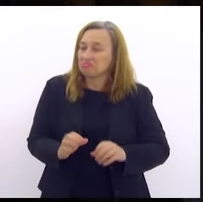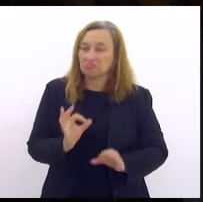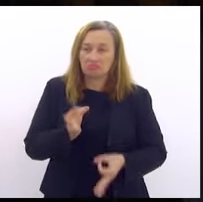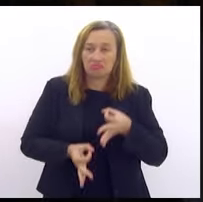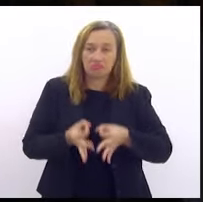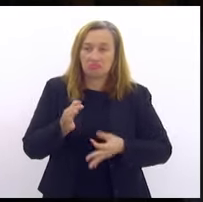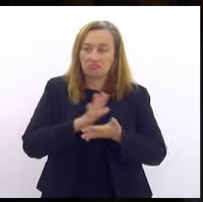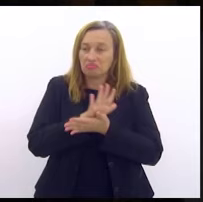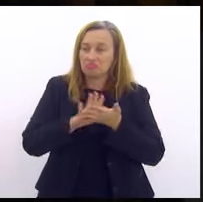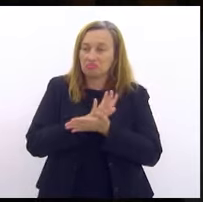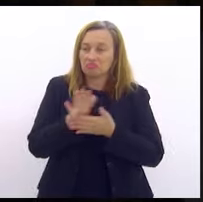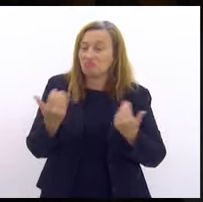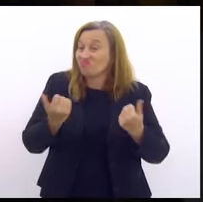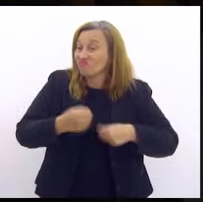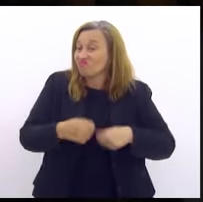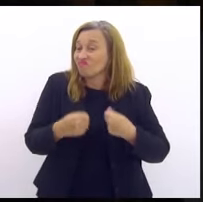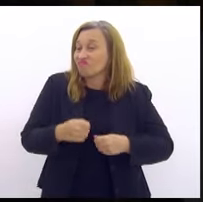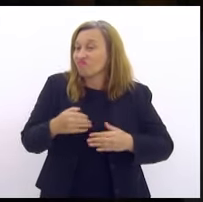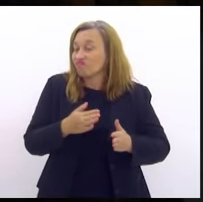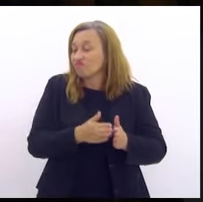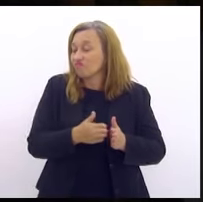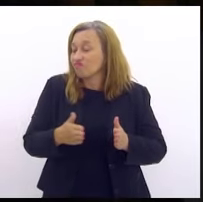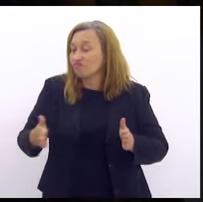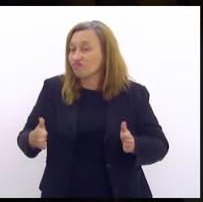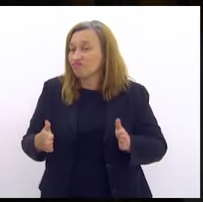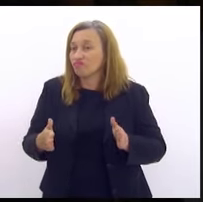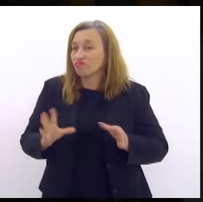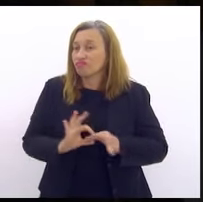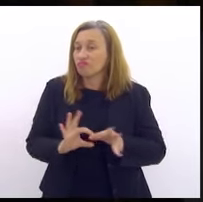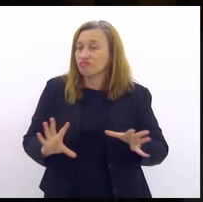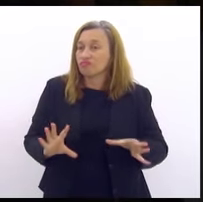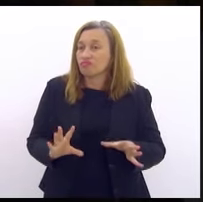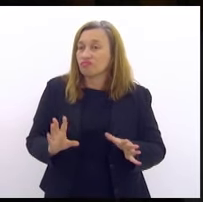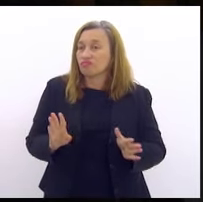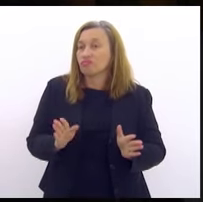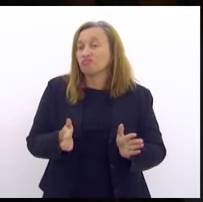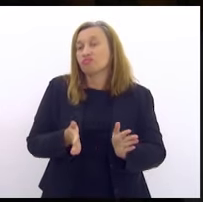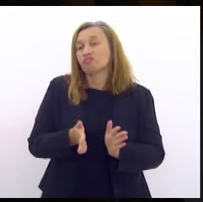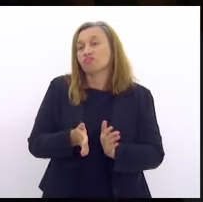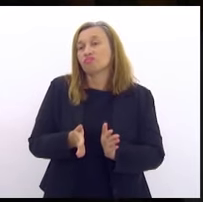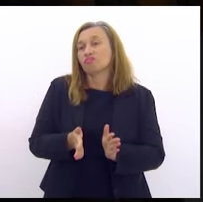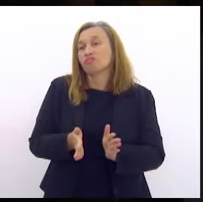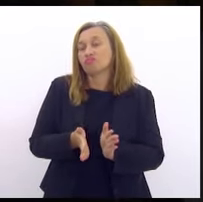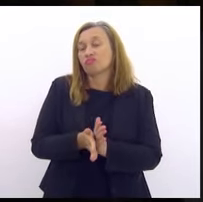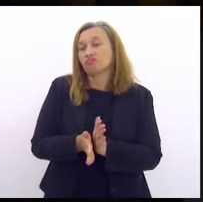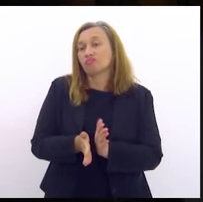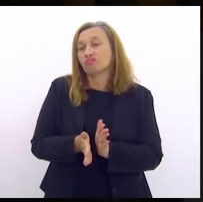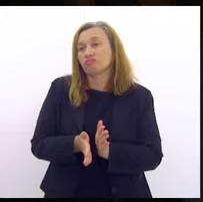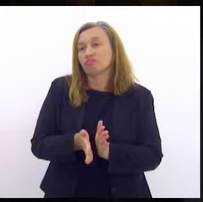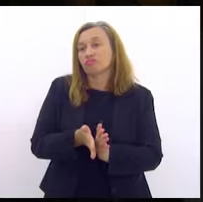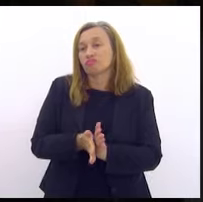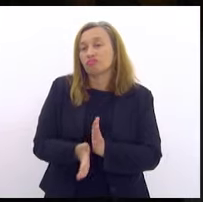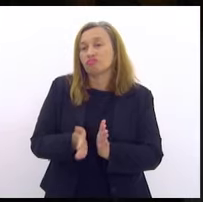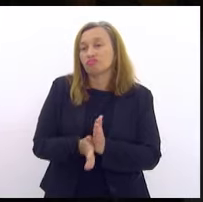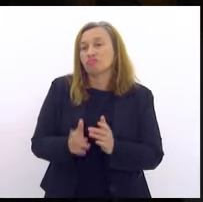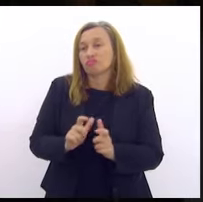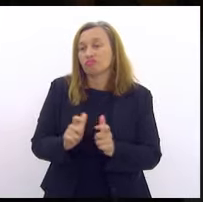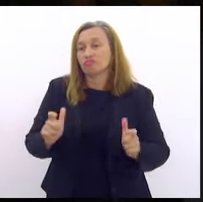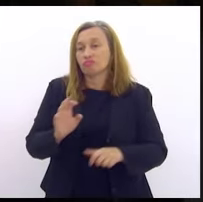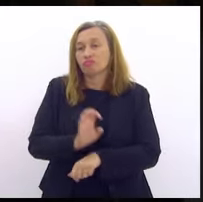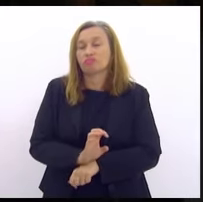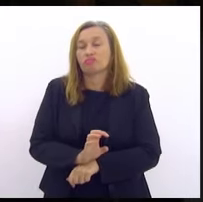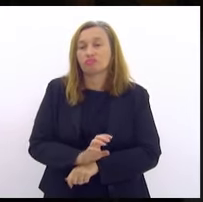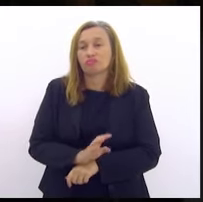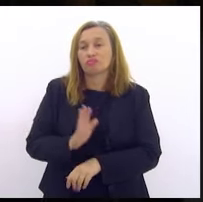judicialização, sem a necessidade de um processo que vai deixar um custo muito maior para o Estado e que, mesmo assim, vai ser